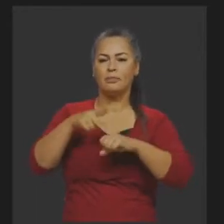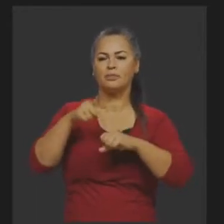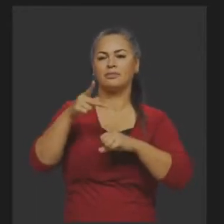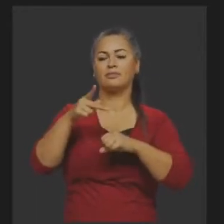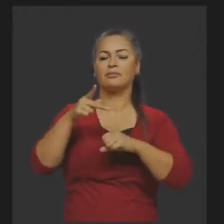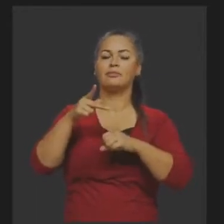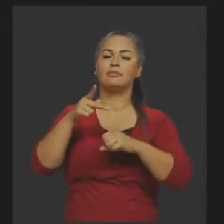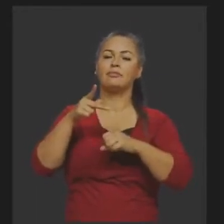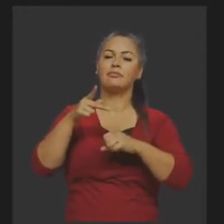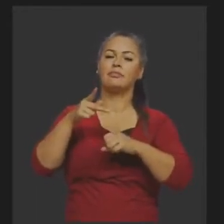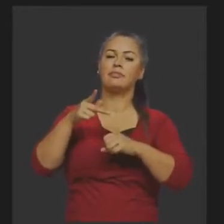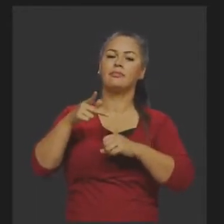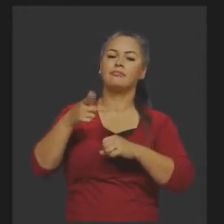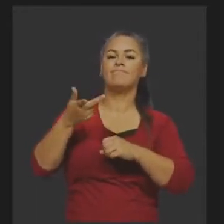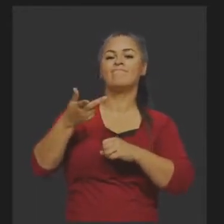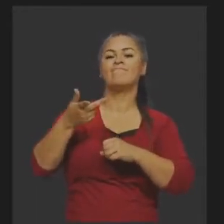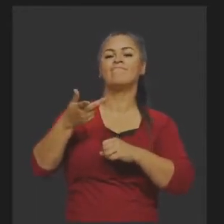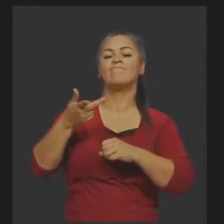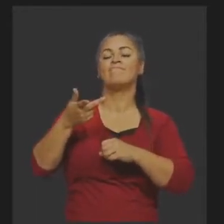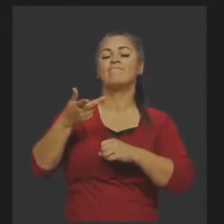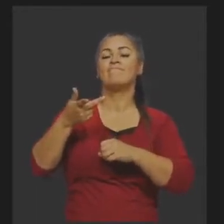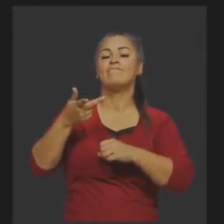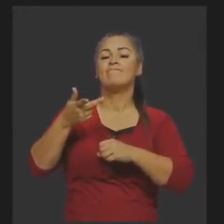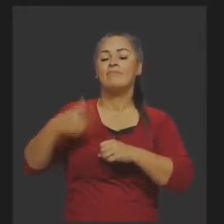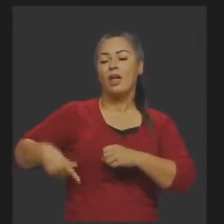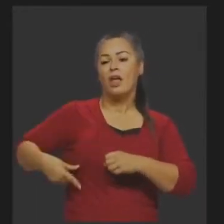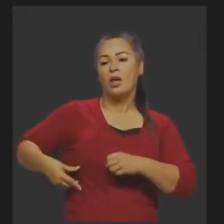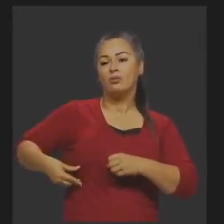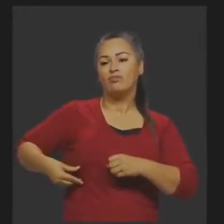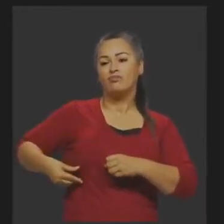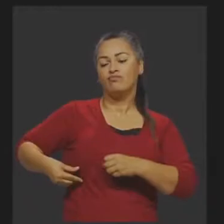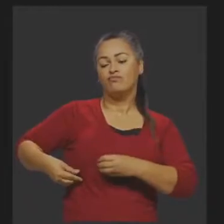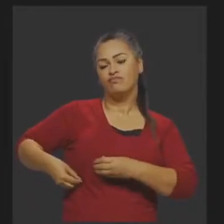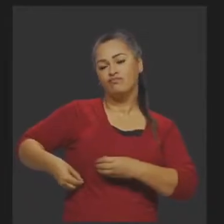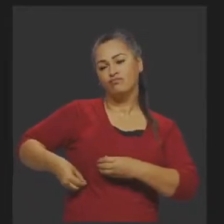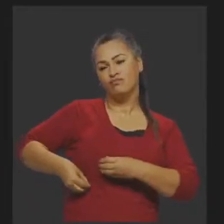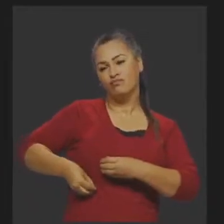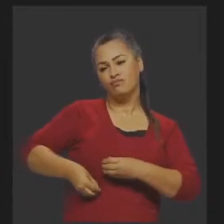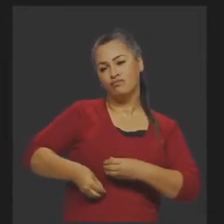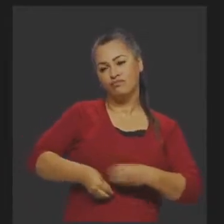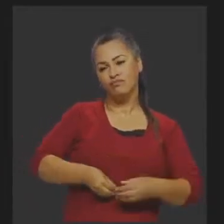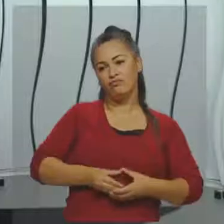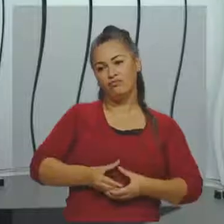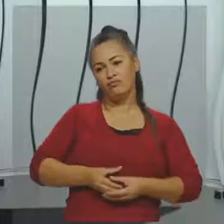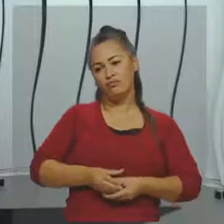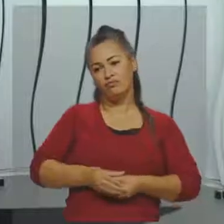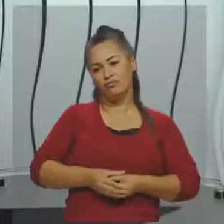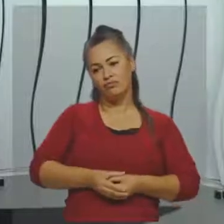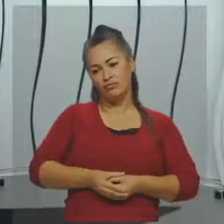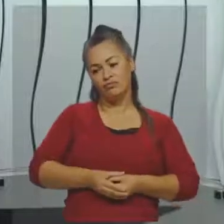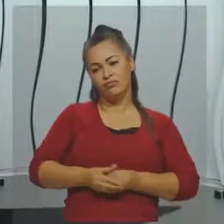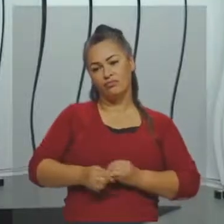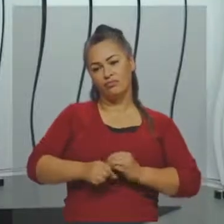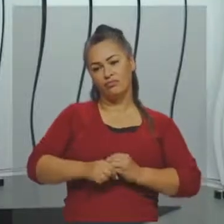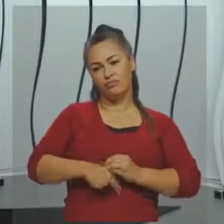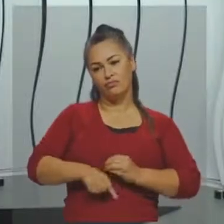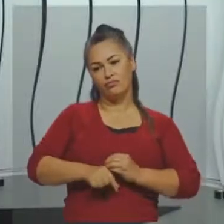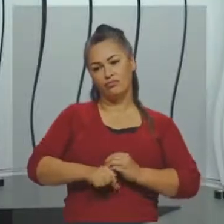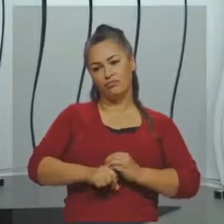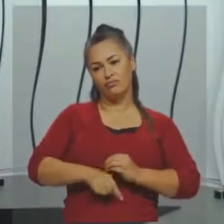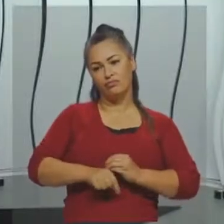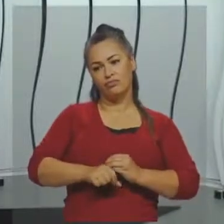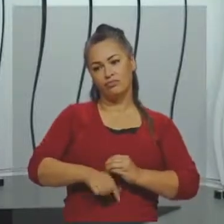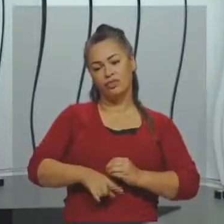junto com a urina, não é um processo 100% eficiente. Então, vai ser nesse néfron que está lá no rim, nessa